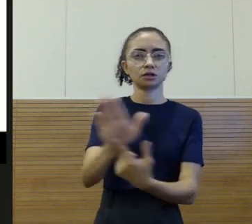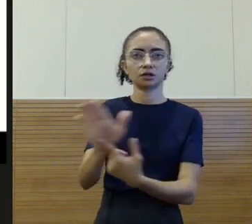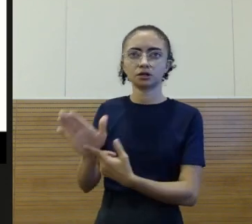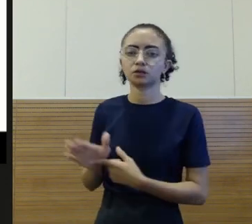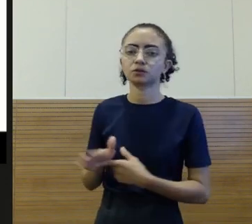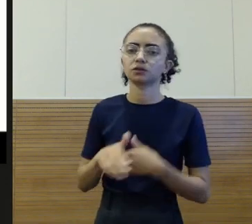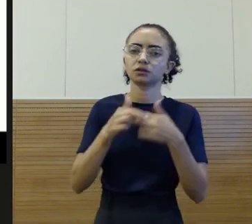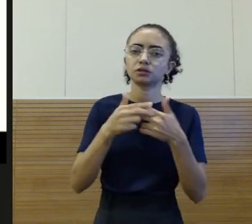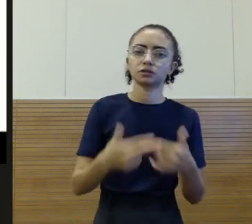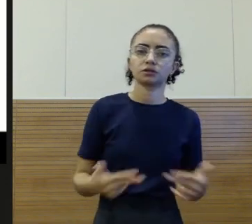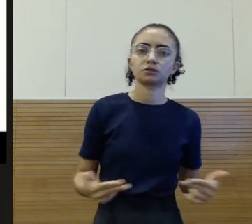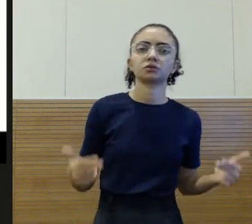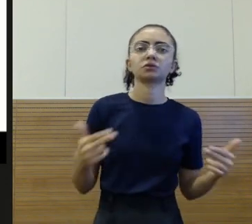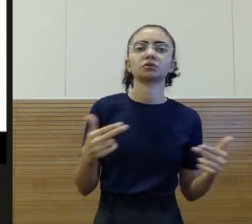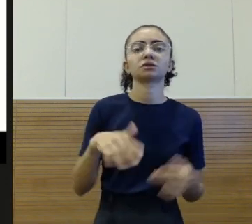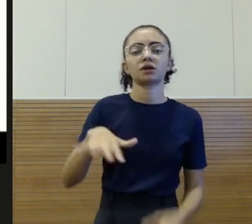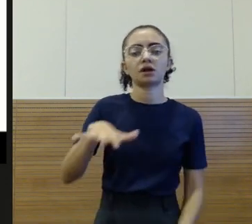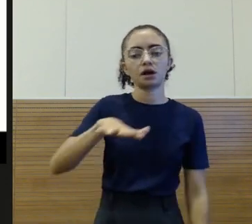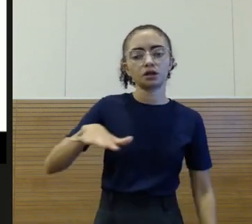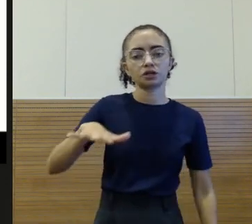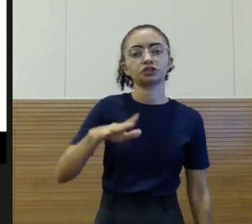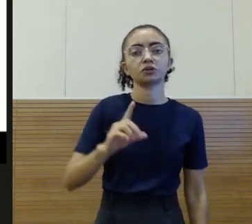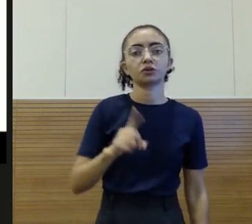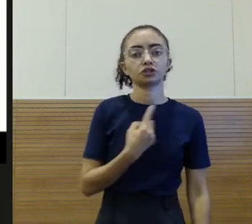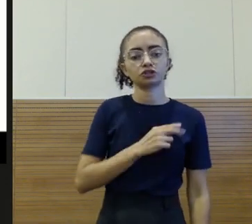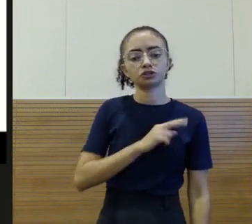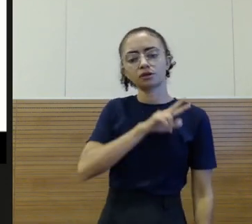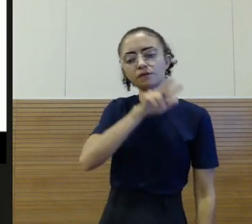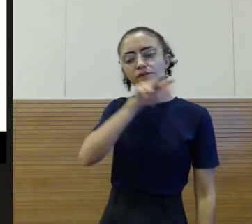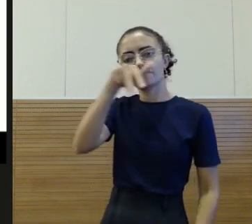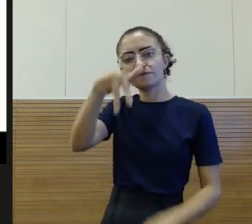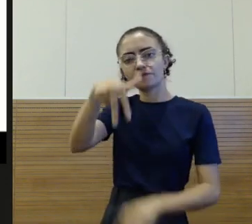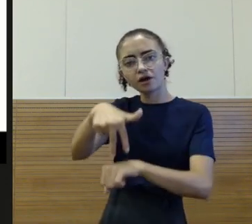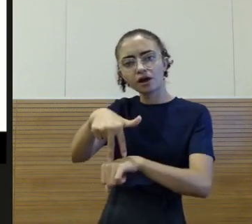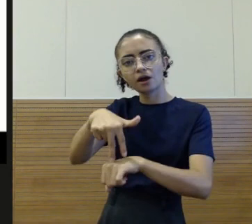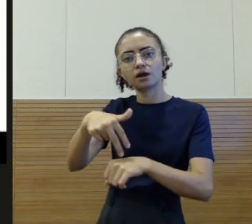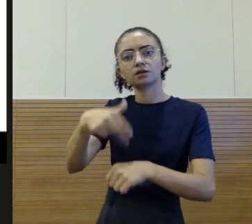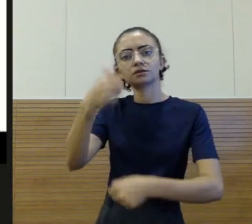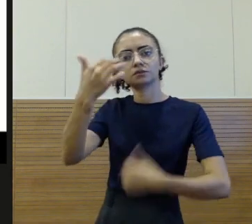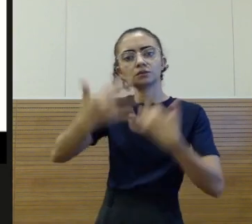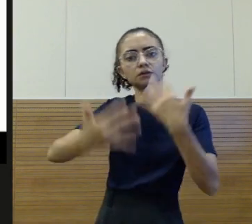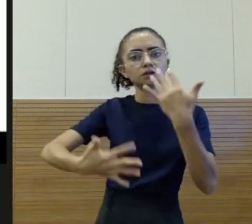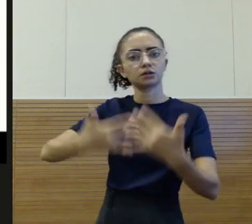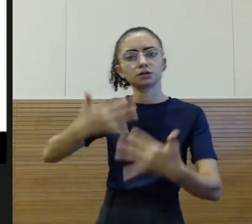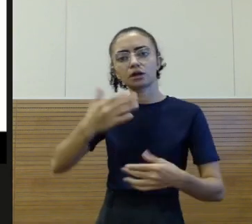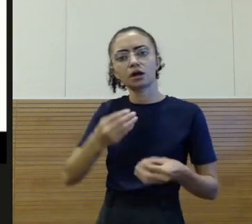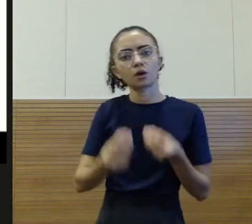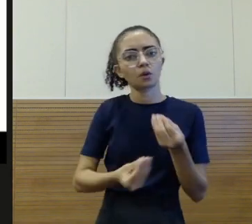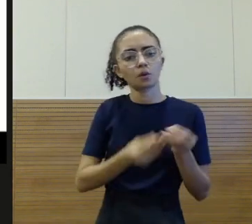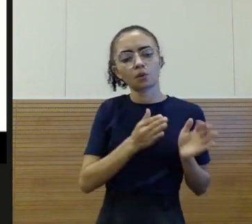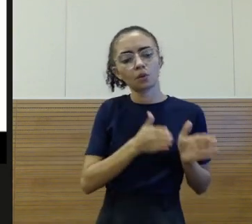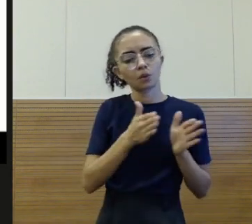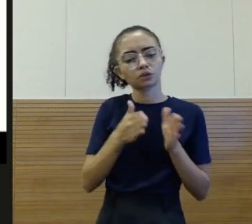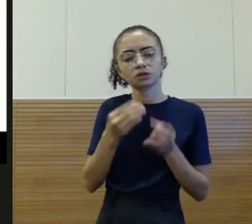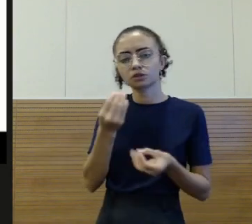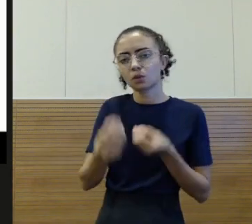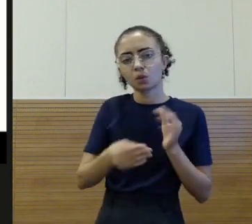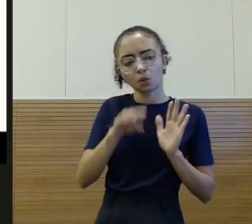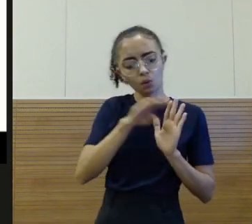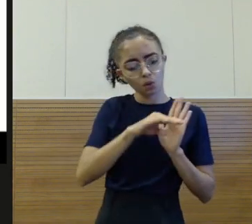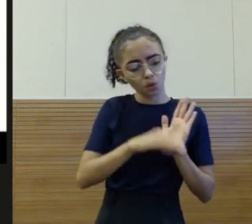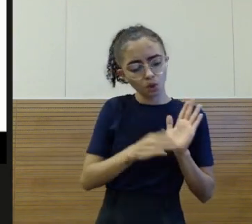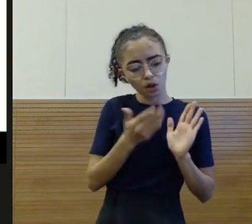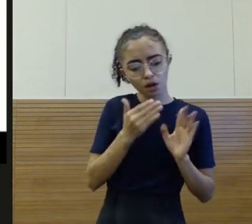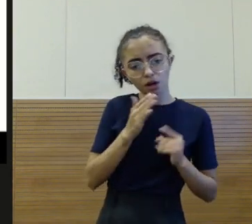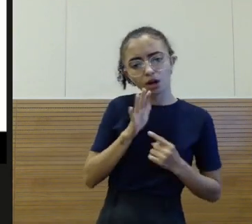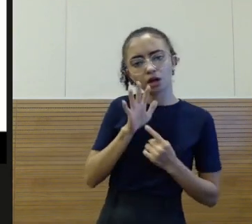dúvida, é importante que na região contemos a história dos processos e dos resultados e como os guias estão contribuindo para